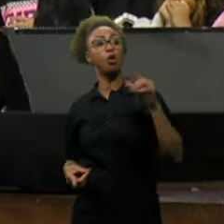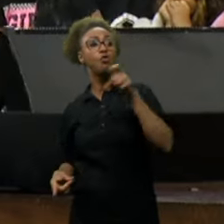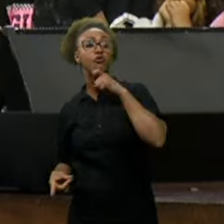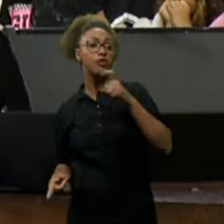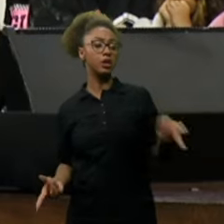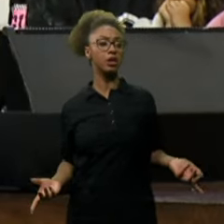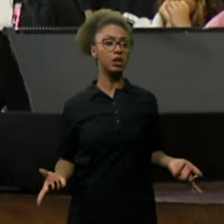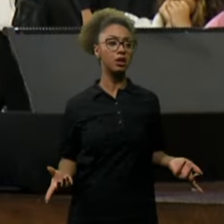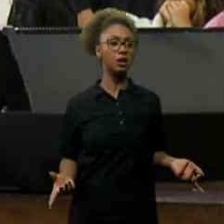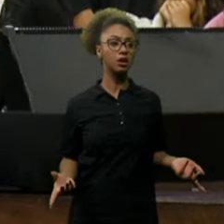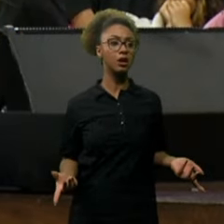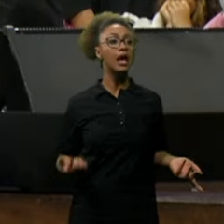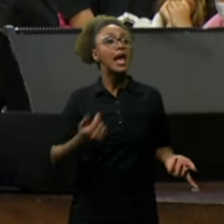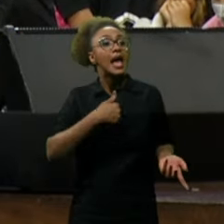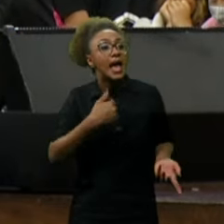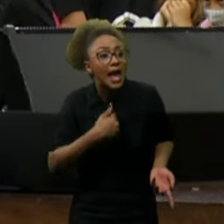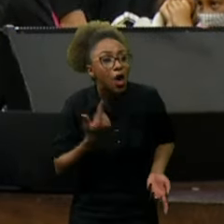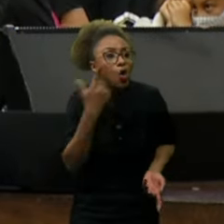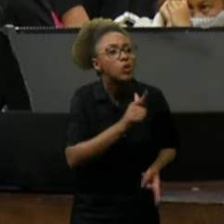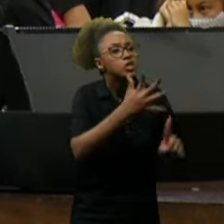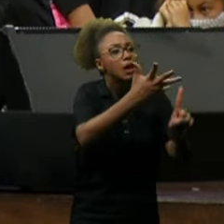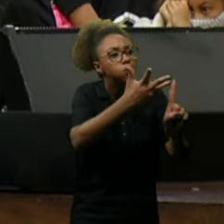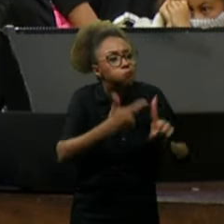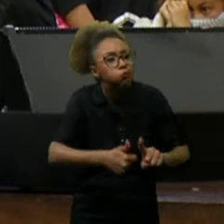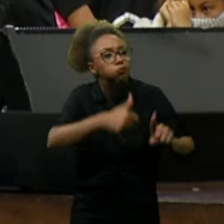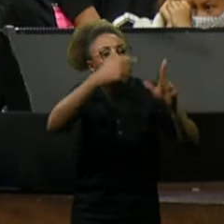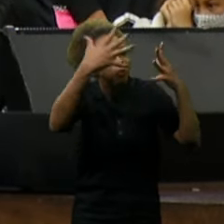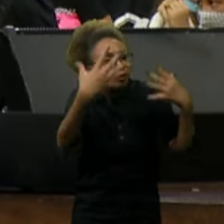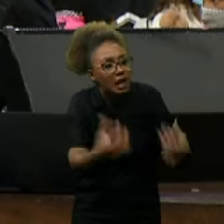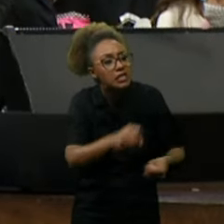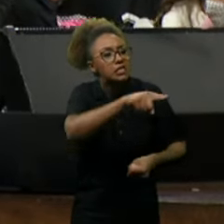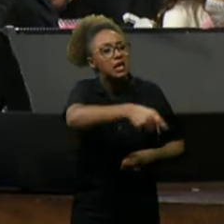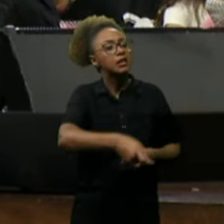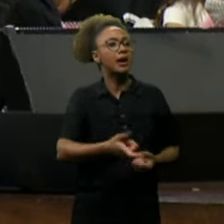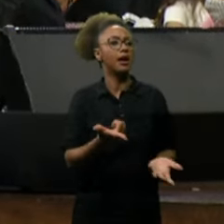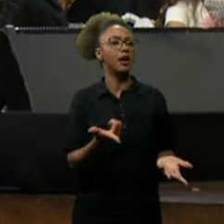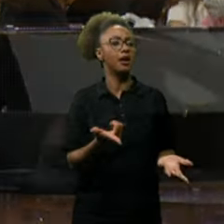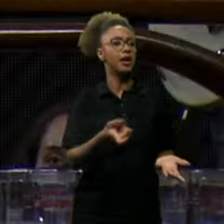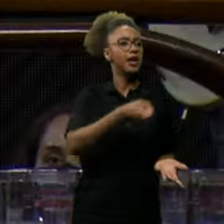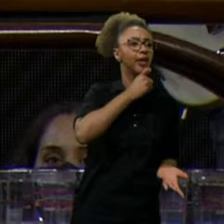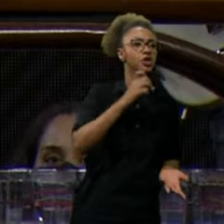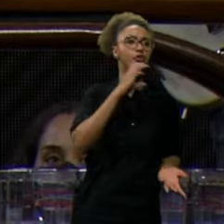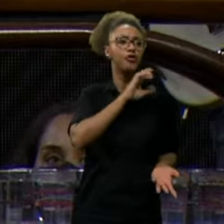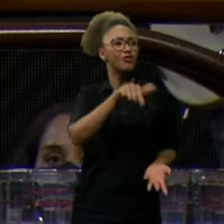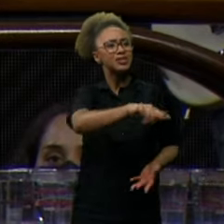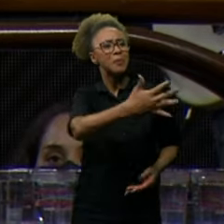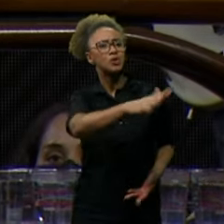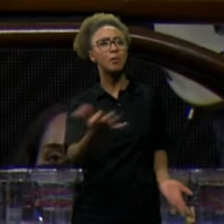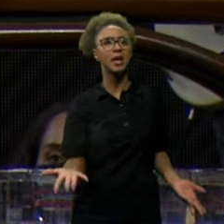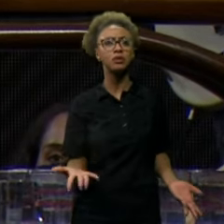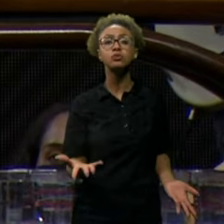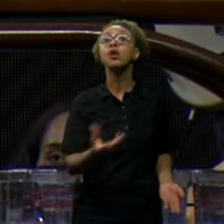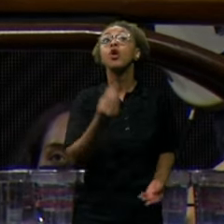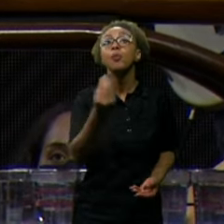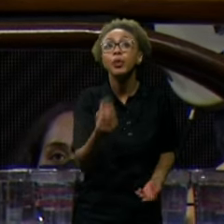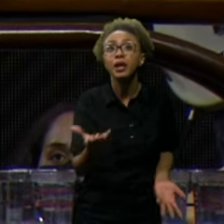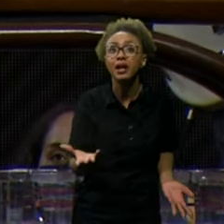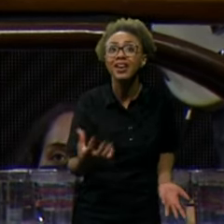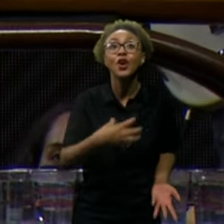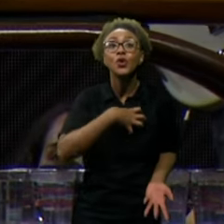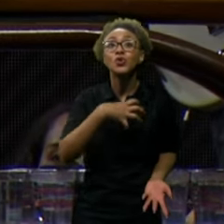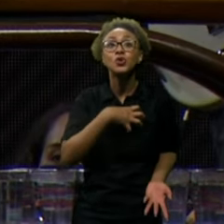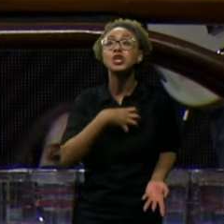é mais fácil do que se convencer da mordidão humor não é acomodado e preocupante sabe porque ele não é o frio